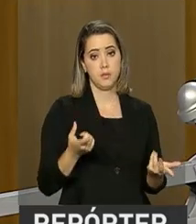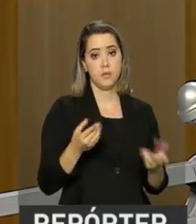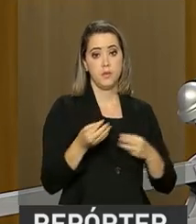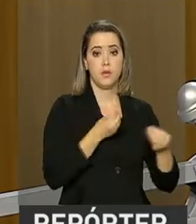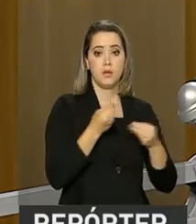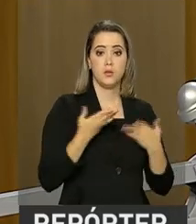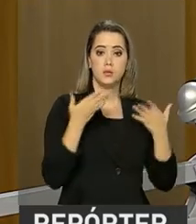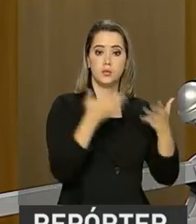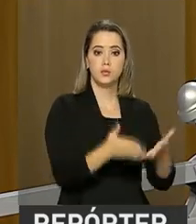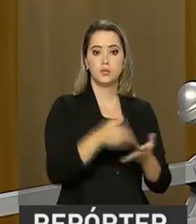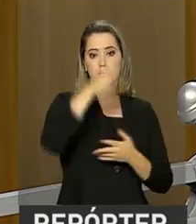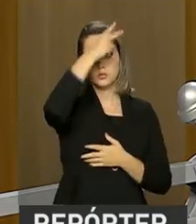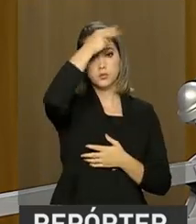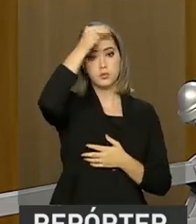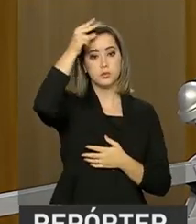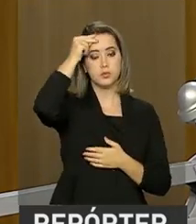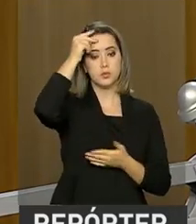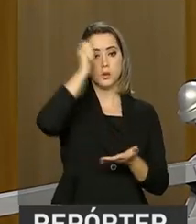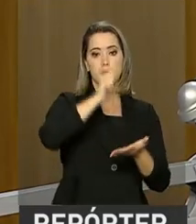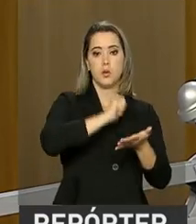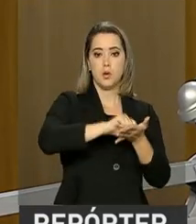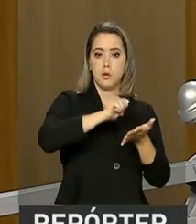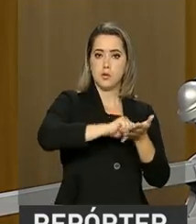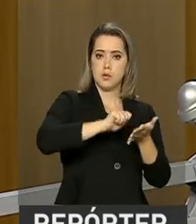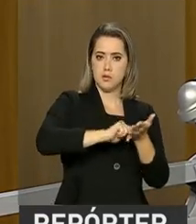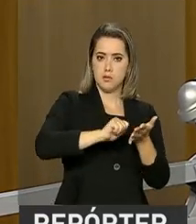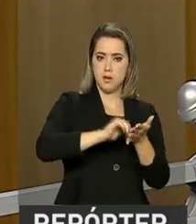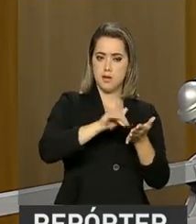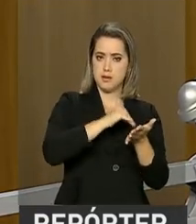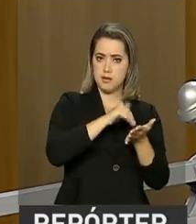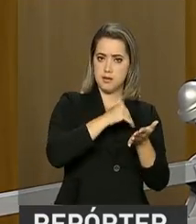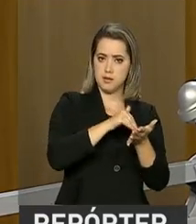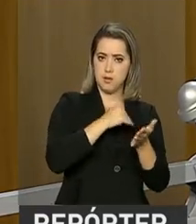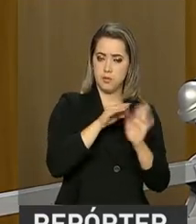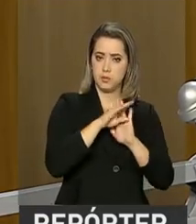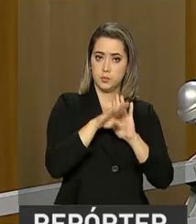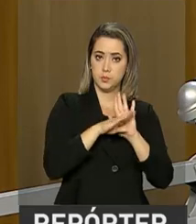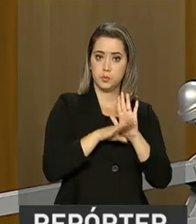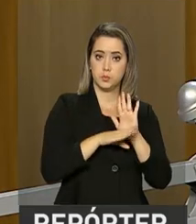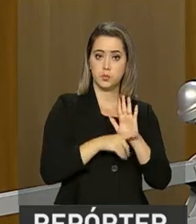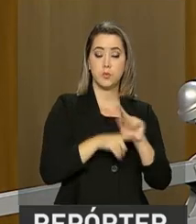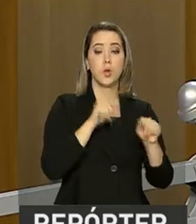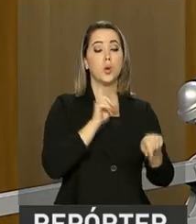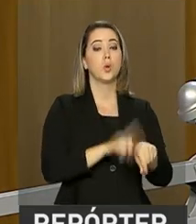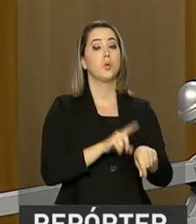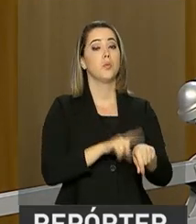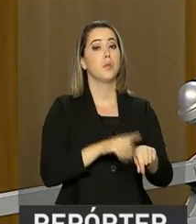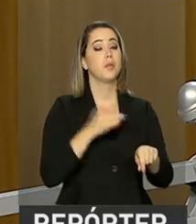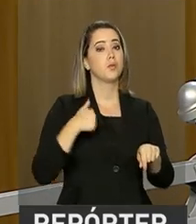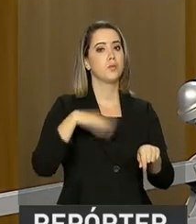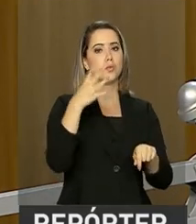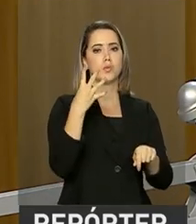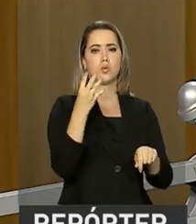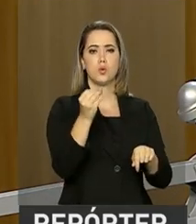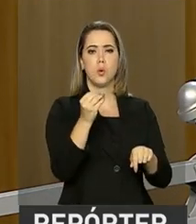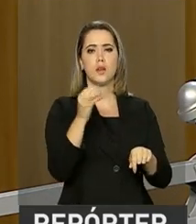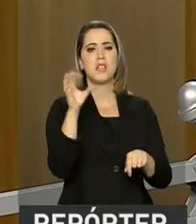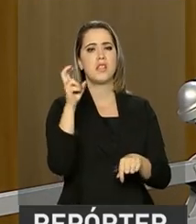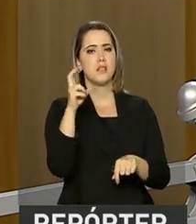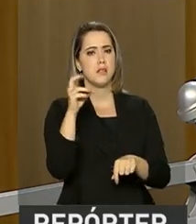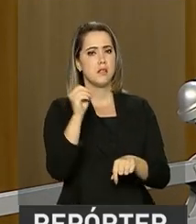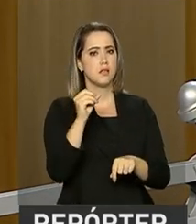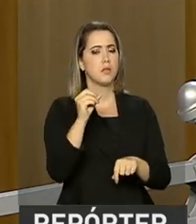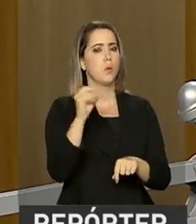E comparecendo à Prefeitura, se cadastrarem para o programa. Quando o empreendimento tiver com 40% a 50%